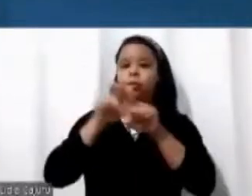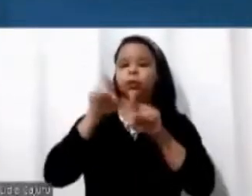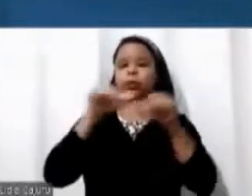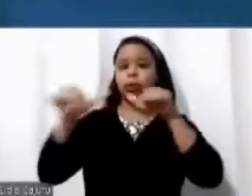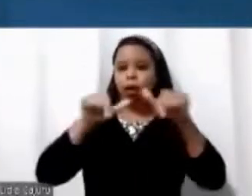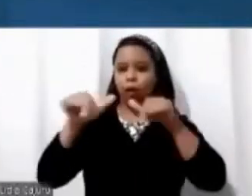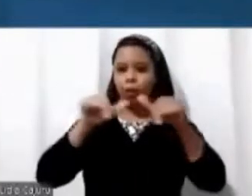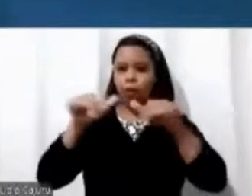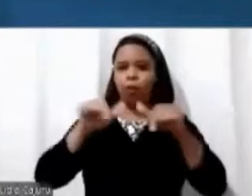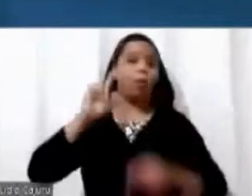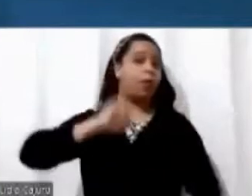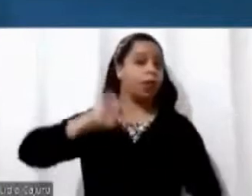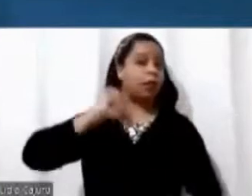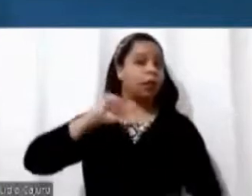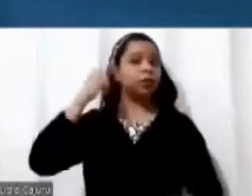Doutor